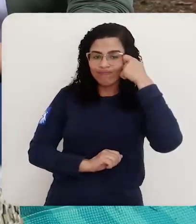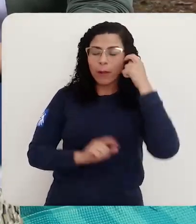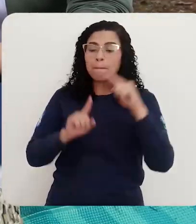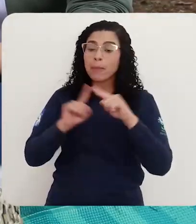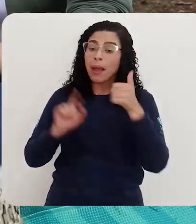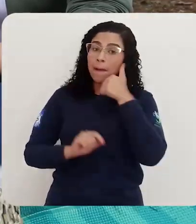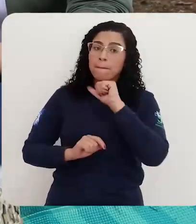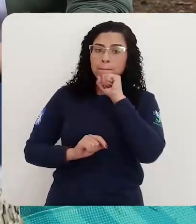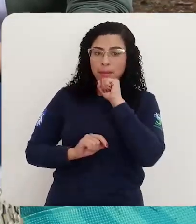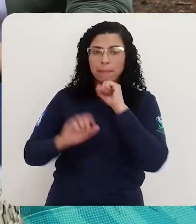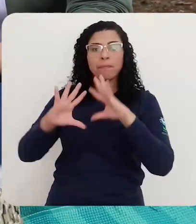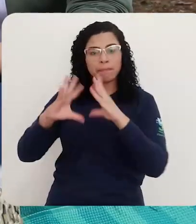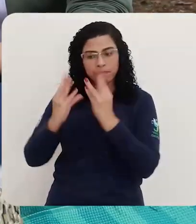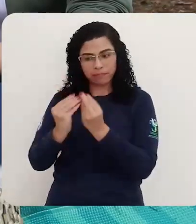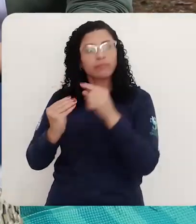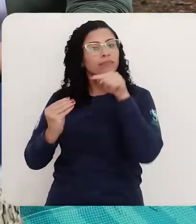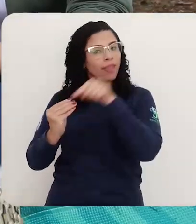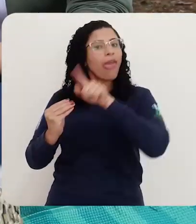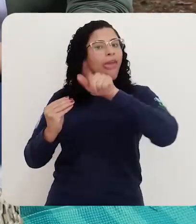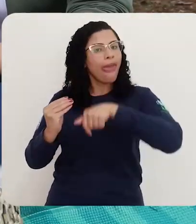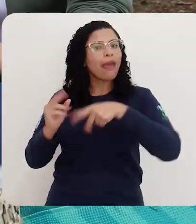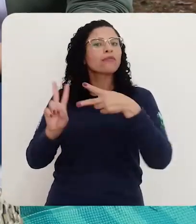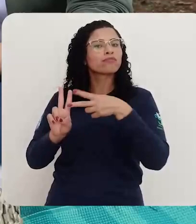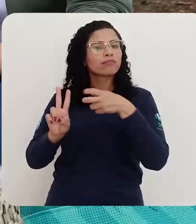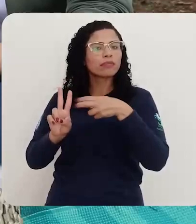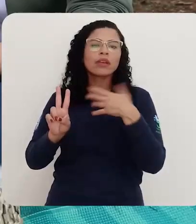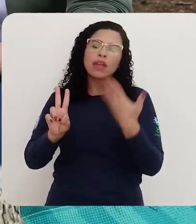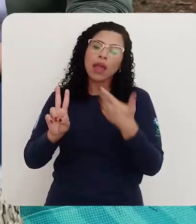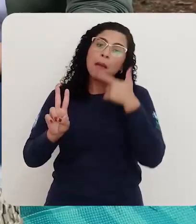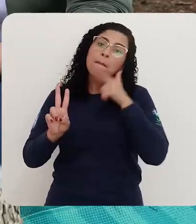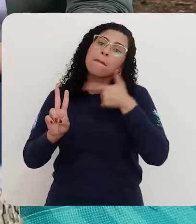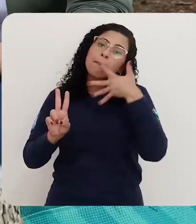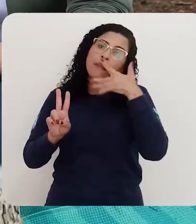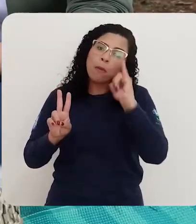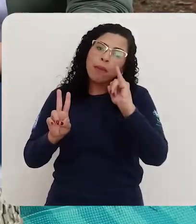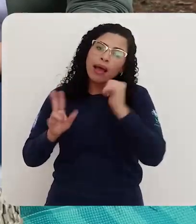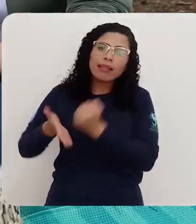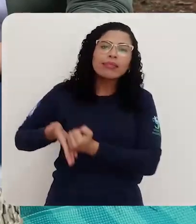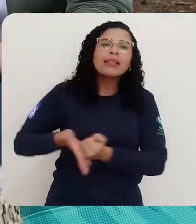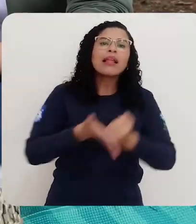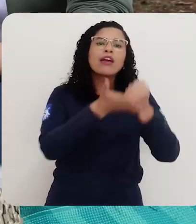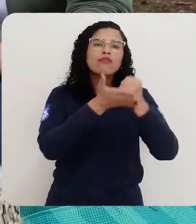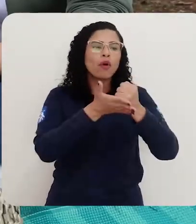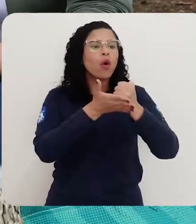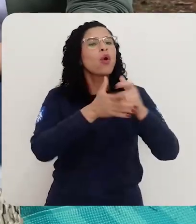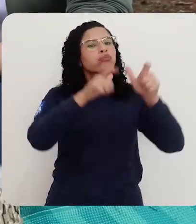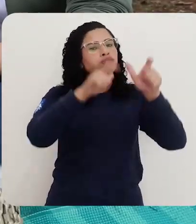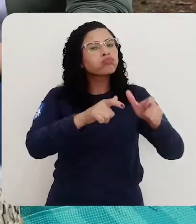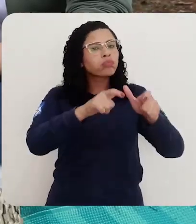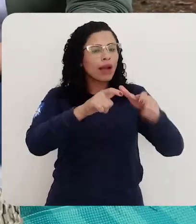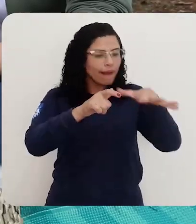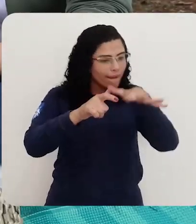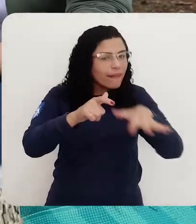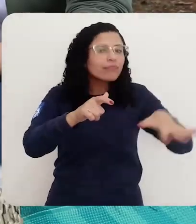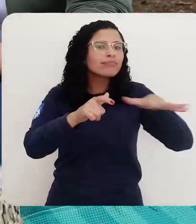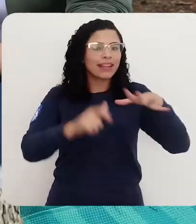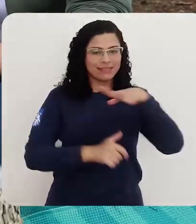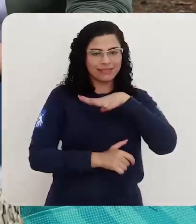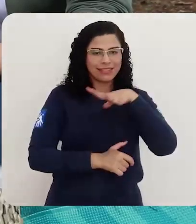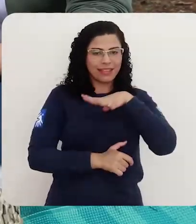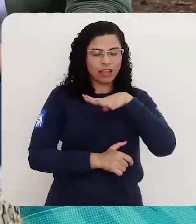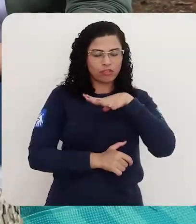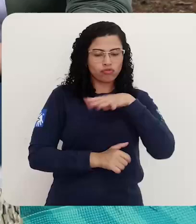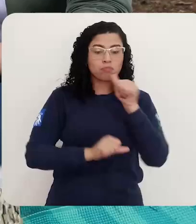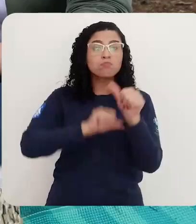meu pai precisou levar toda a família para centros urbanos, para ter esse contato com a vida urbana